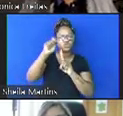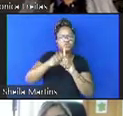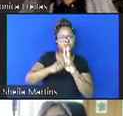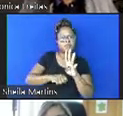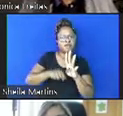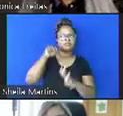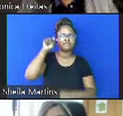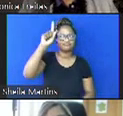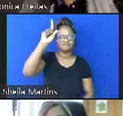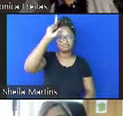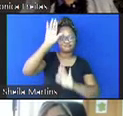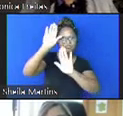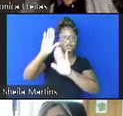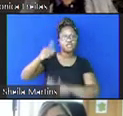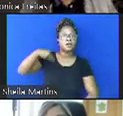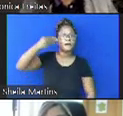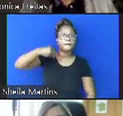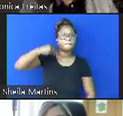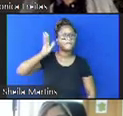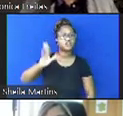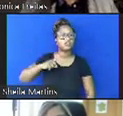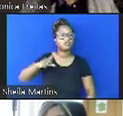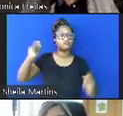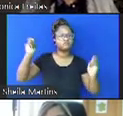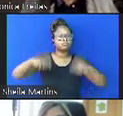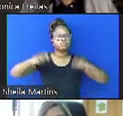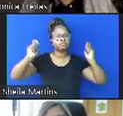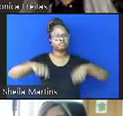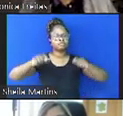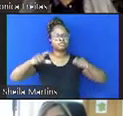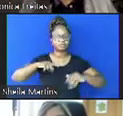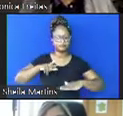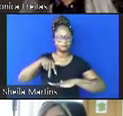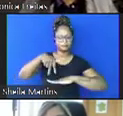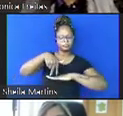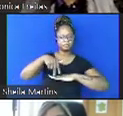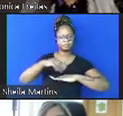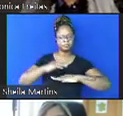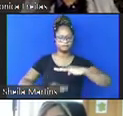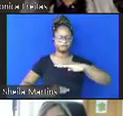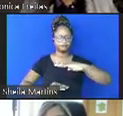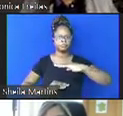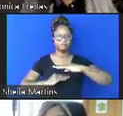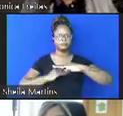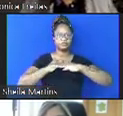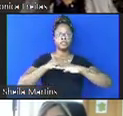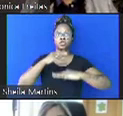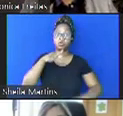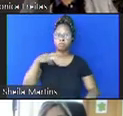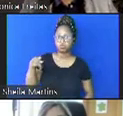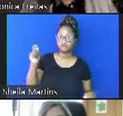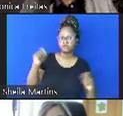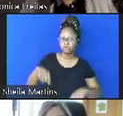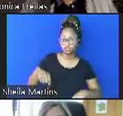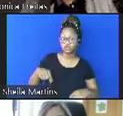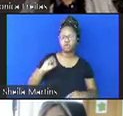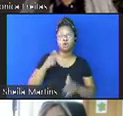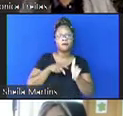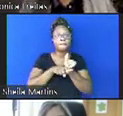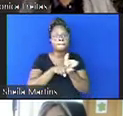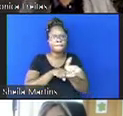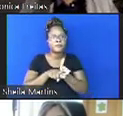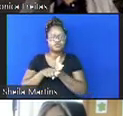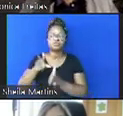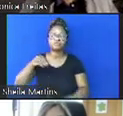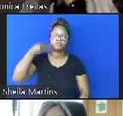experiente, ele é esperado já estar mais ou menos numa posição equivalente, por exemplo, a um professor, né, ou a um pesquisador mais